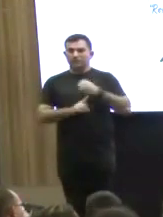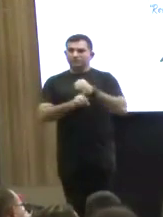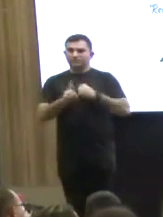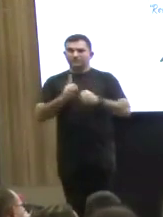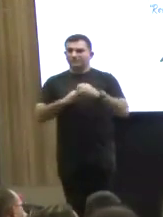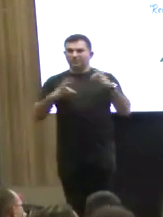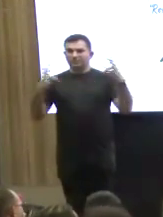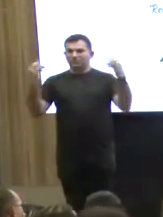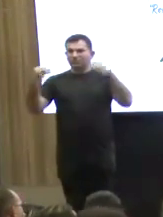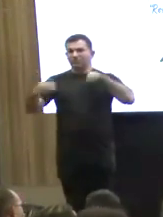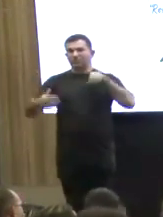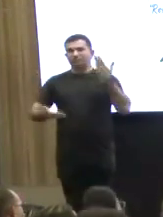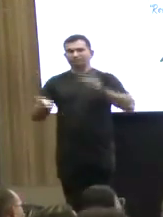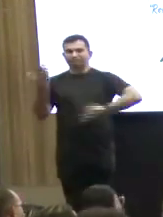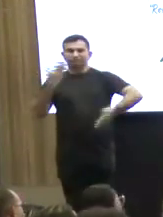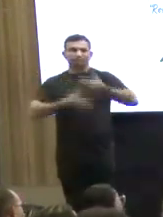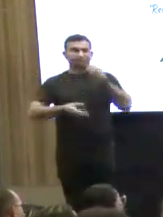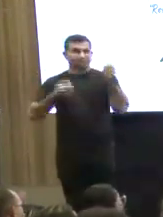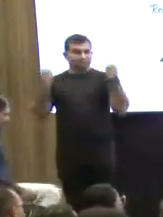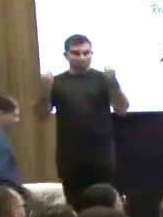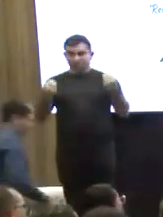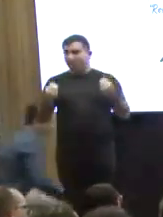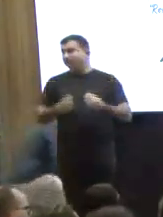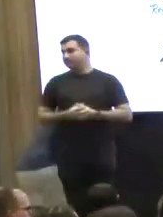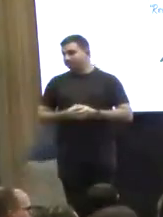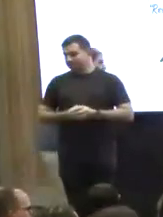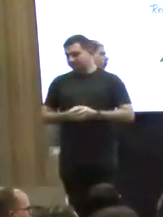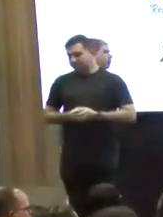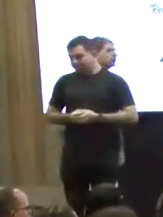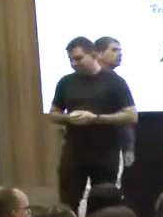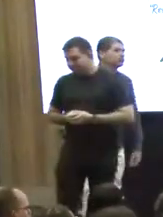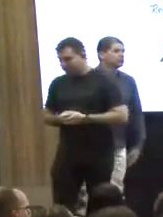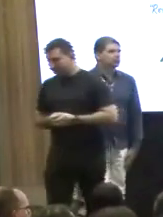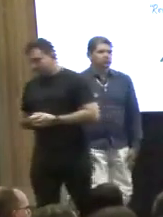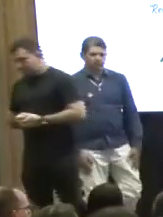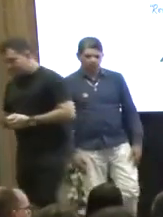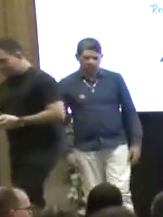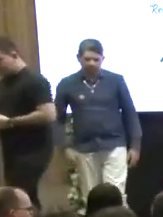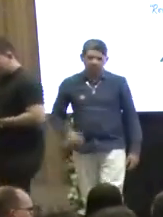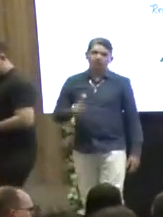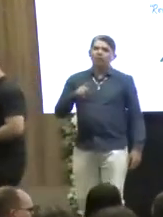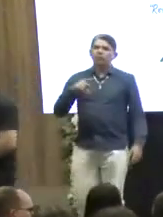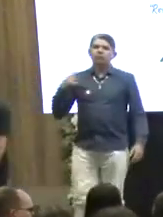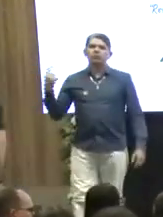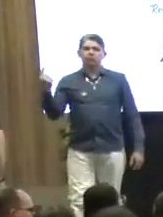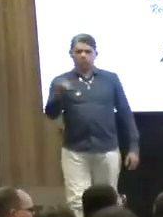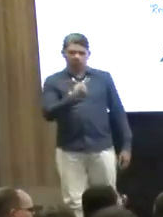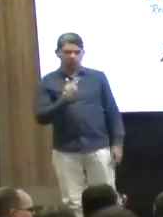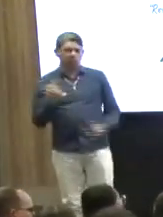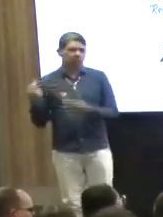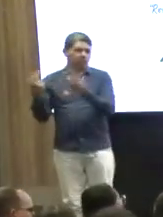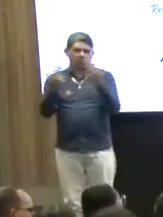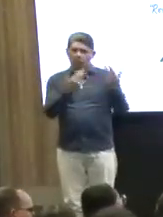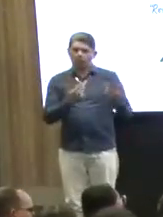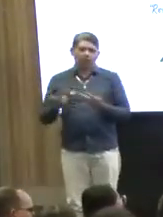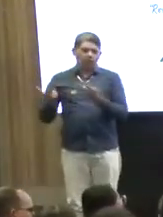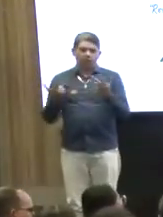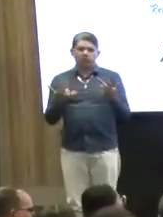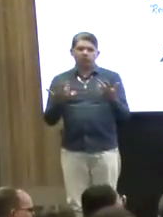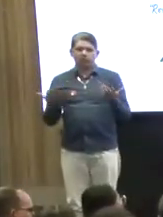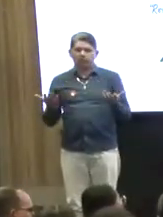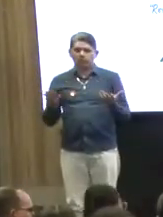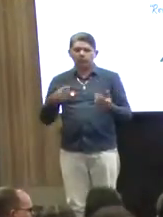Como é que eu vou educar com tudo isso? Gente, tudo isso somos nós. Nós somos assim. Então, nós